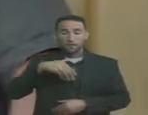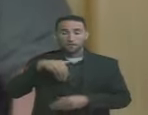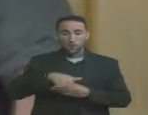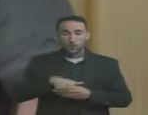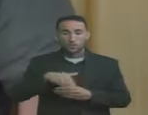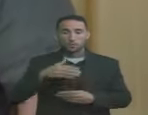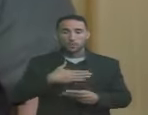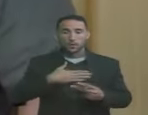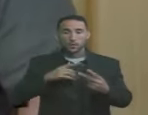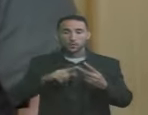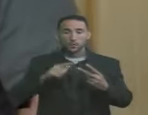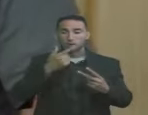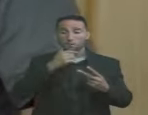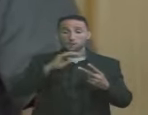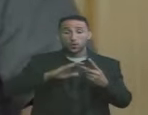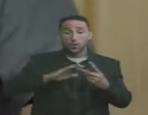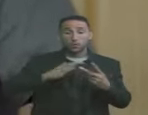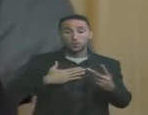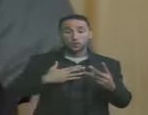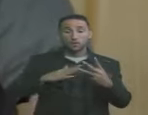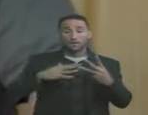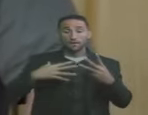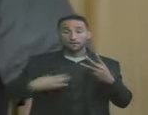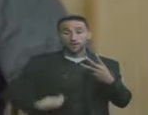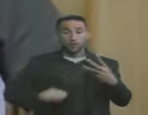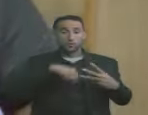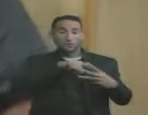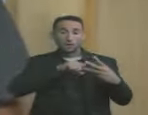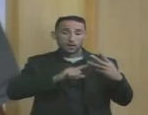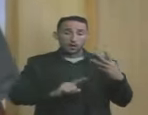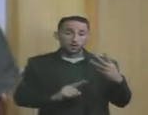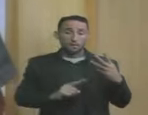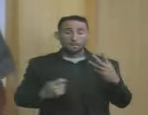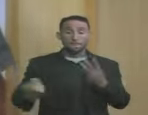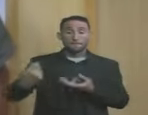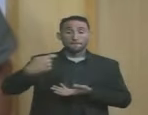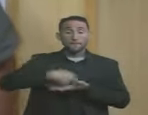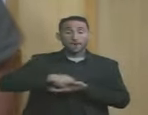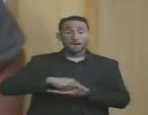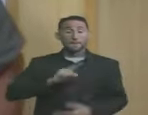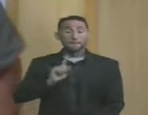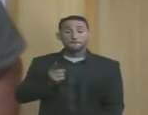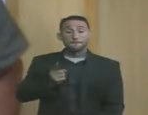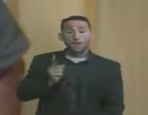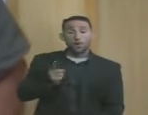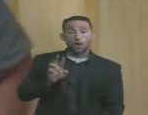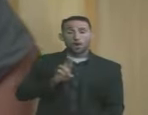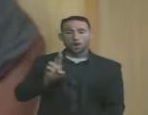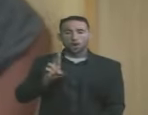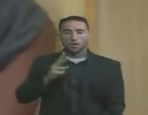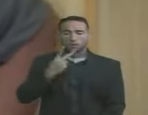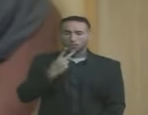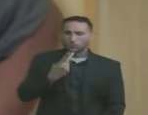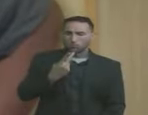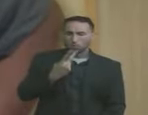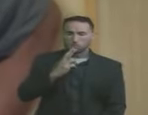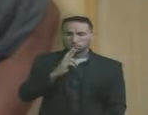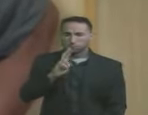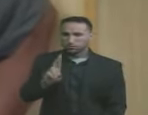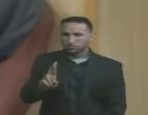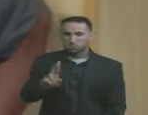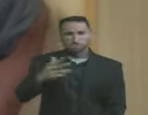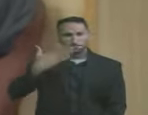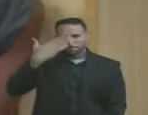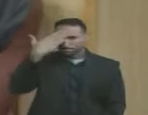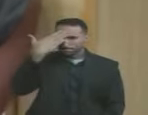filho R 1000 tá aqui no meu celular eu mostro para vocês aí eu falei para ela que olha eu falei muito